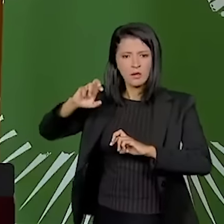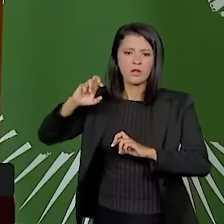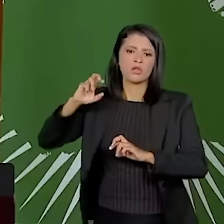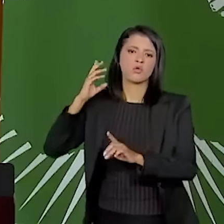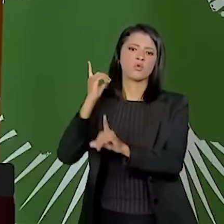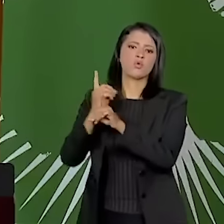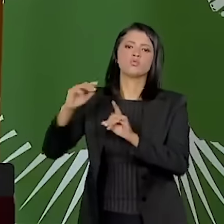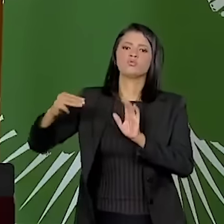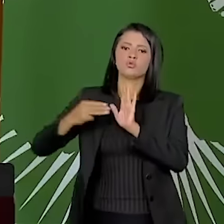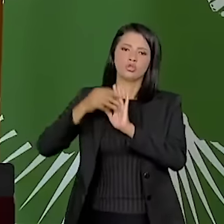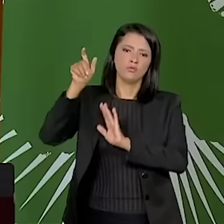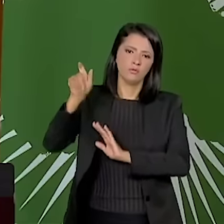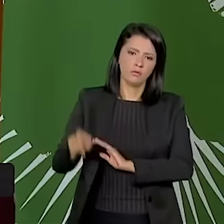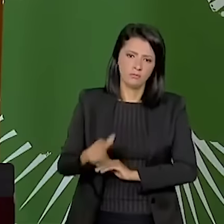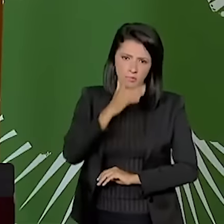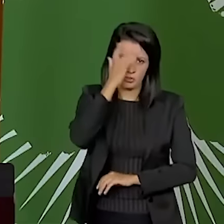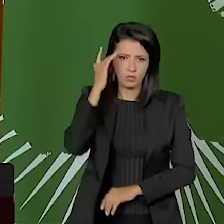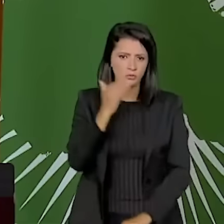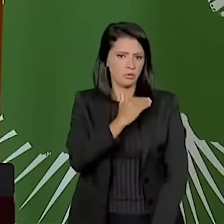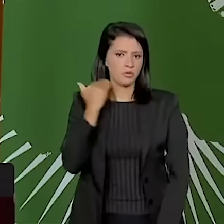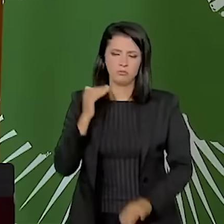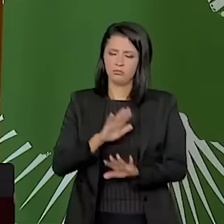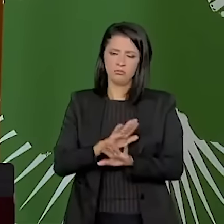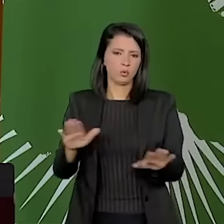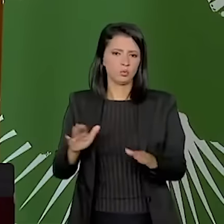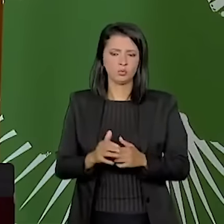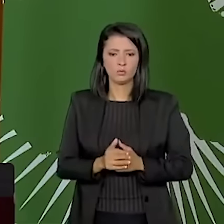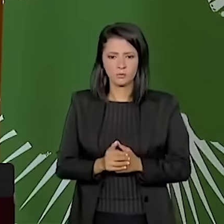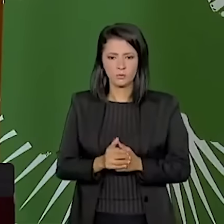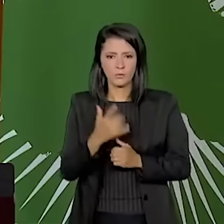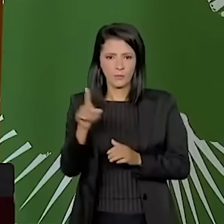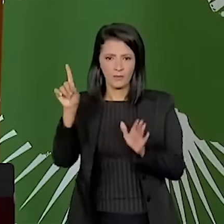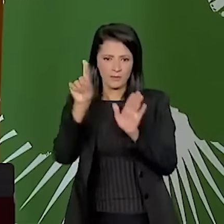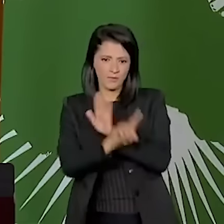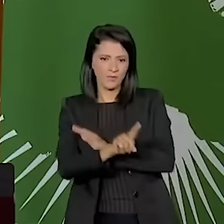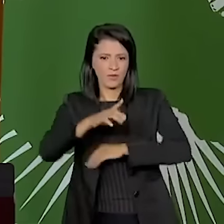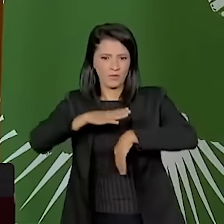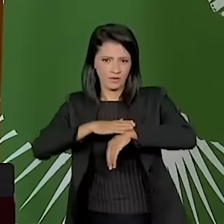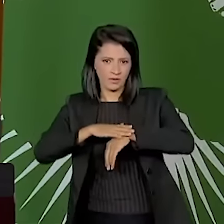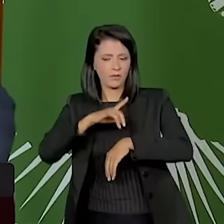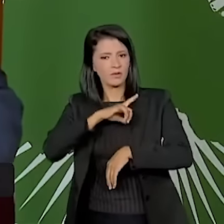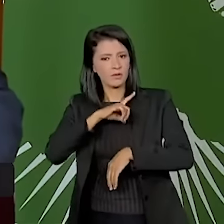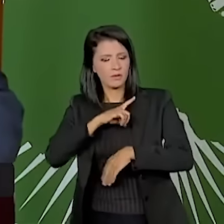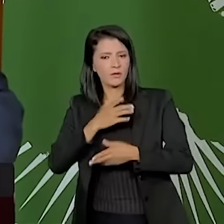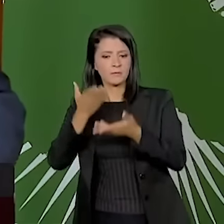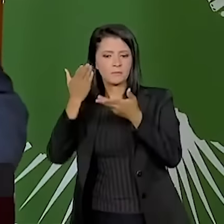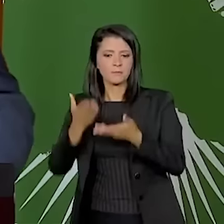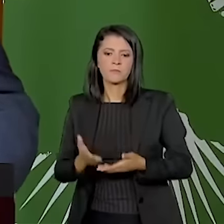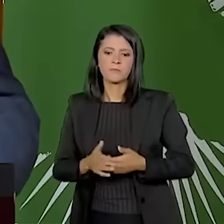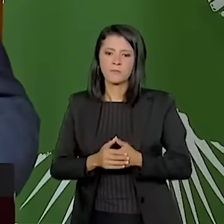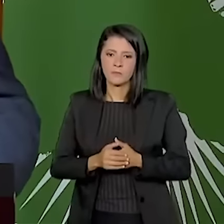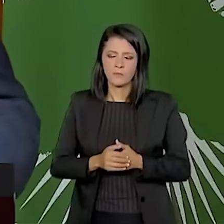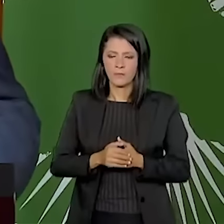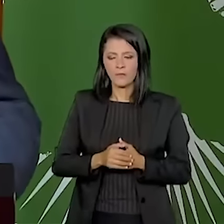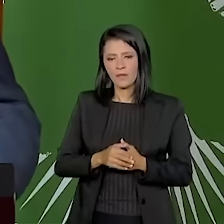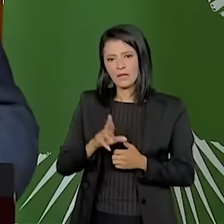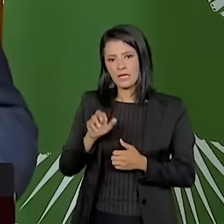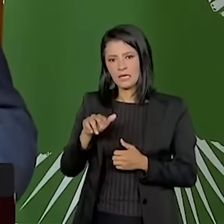cidadão morreu. Só isso. Mais uma pelo tempo que a gente tem para ir para o aeroporto. Renato.